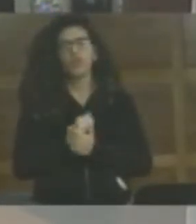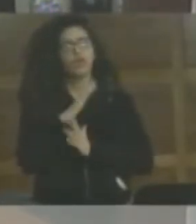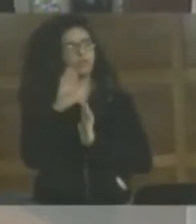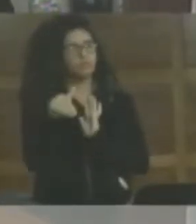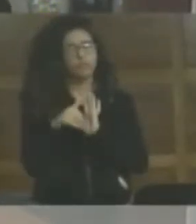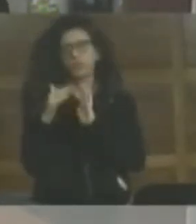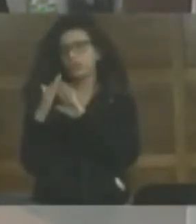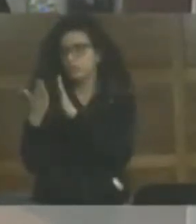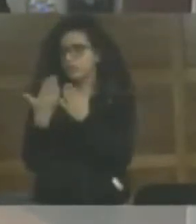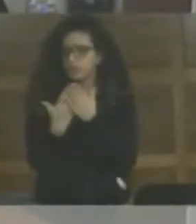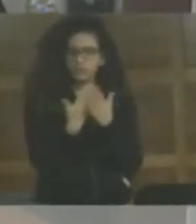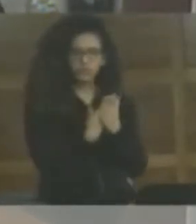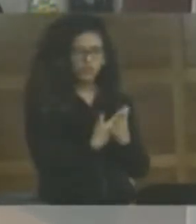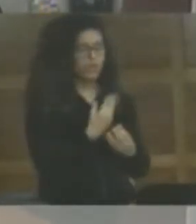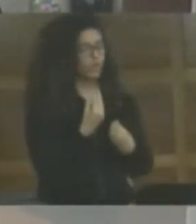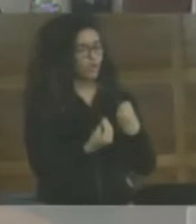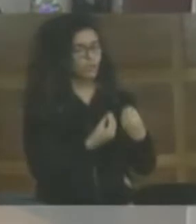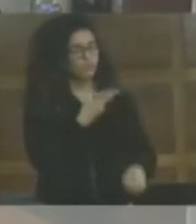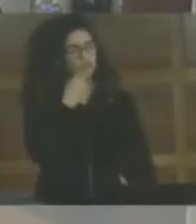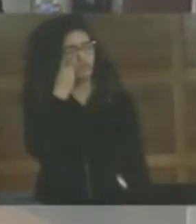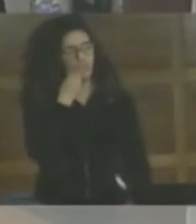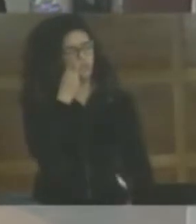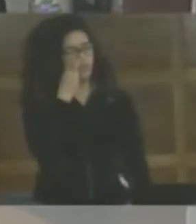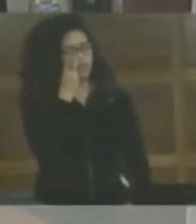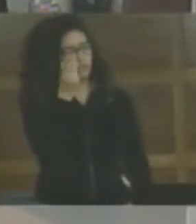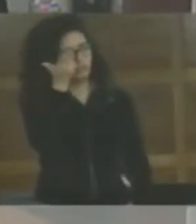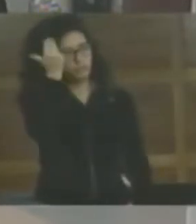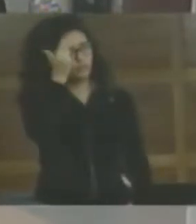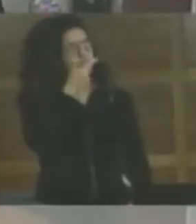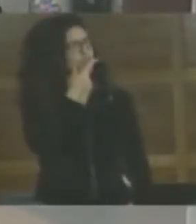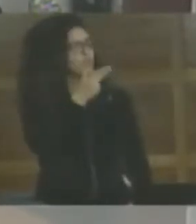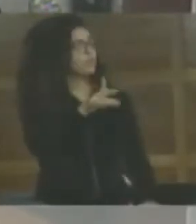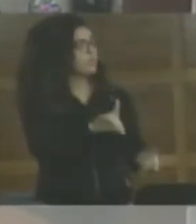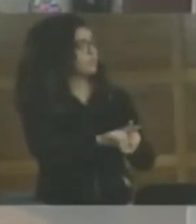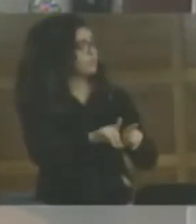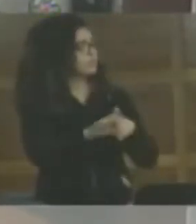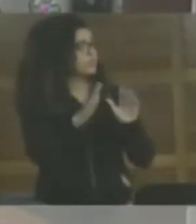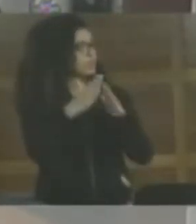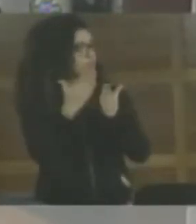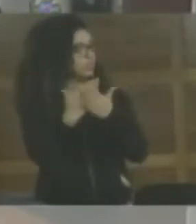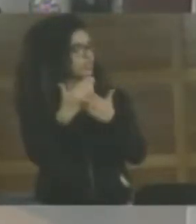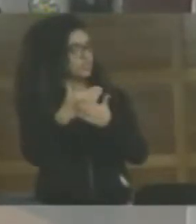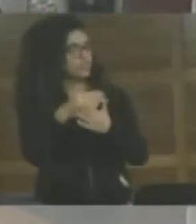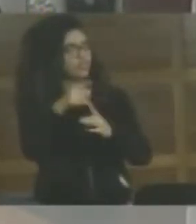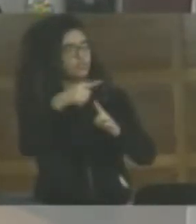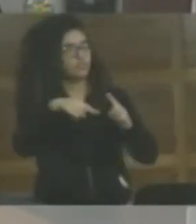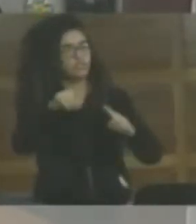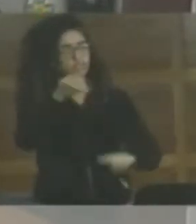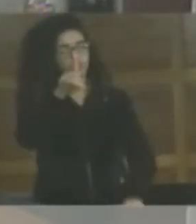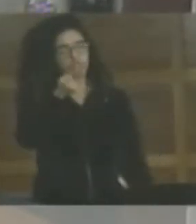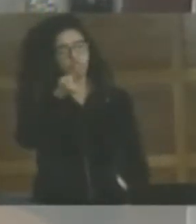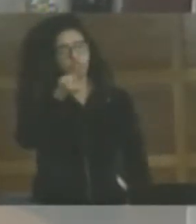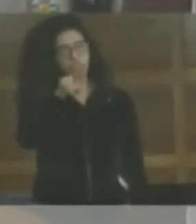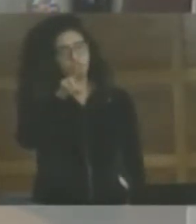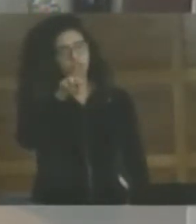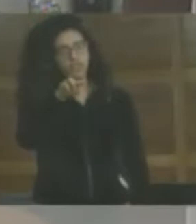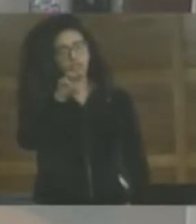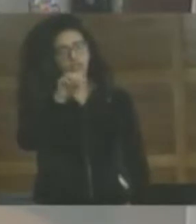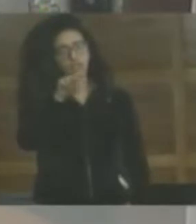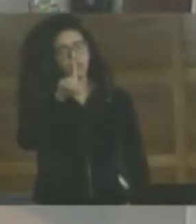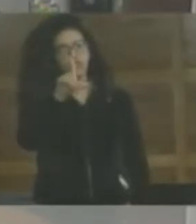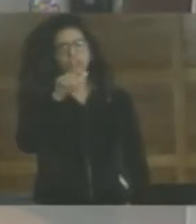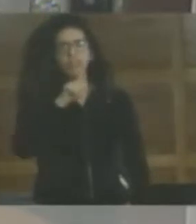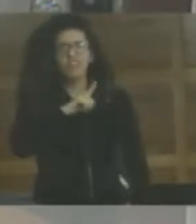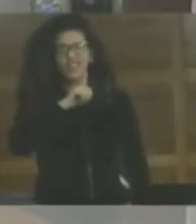até o vereador Marco comentou aqui, a escola Santos Dumont também é uma escola que tem tido suas